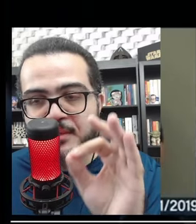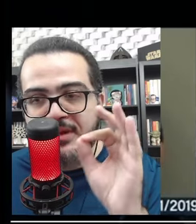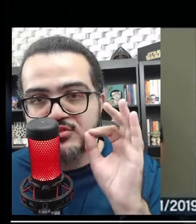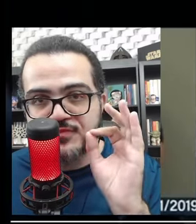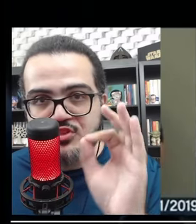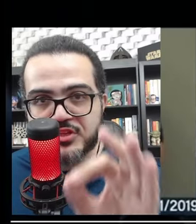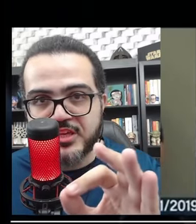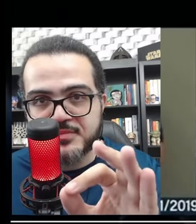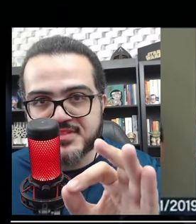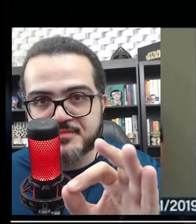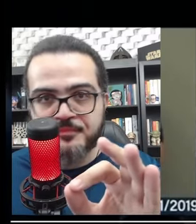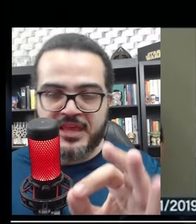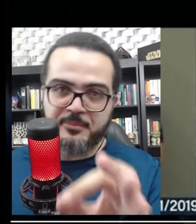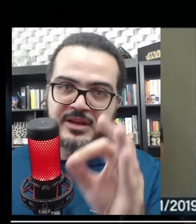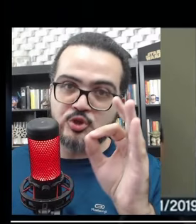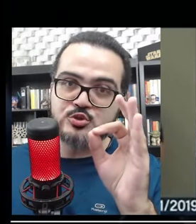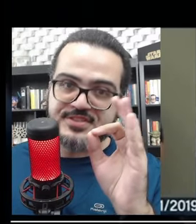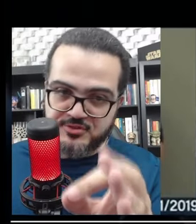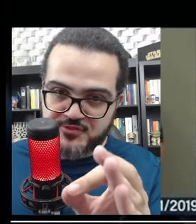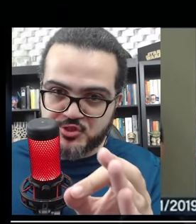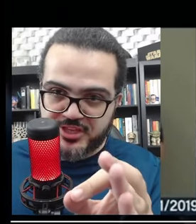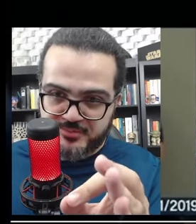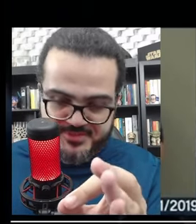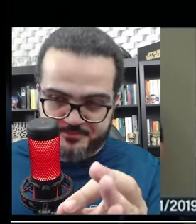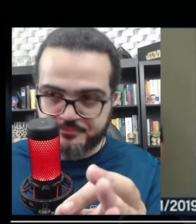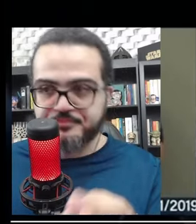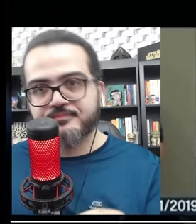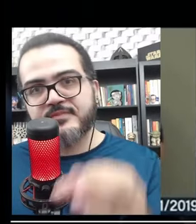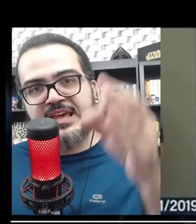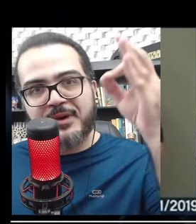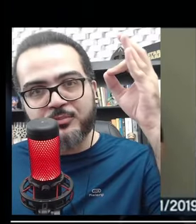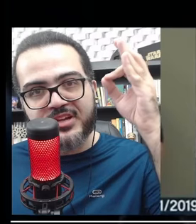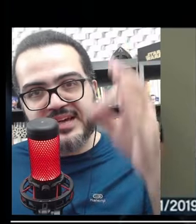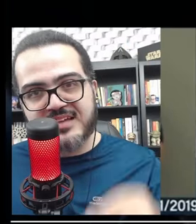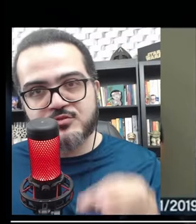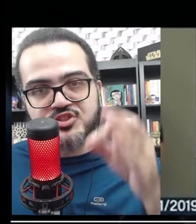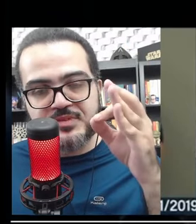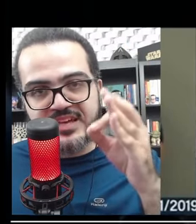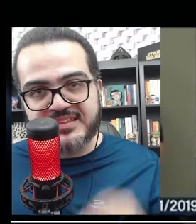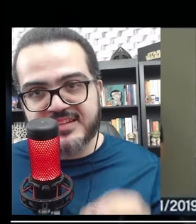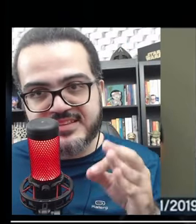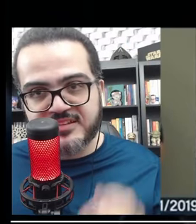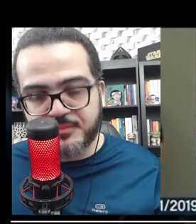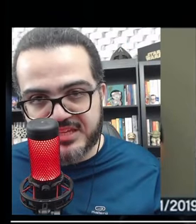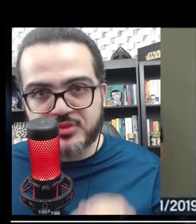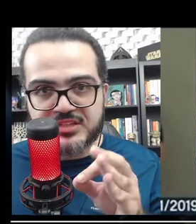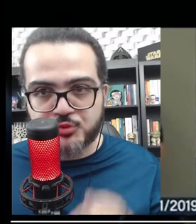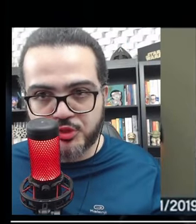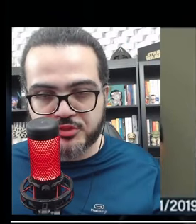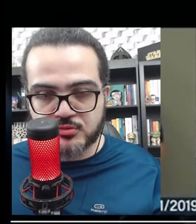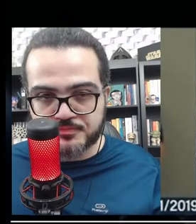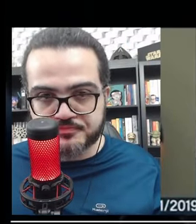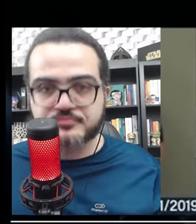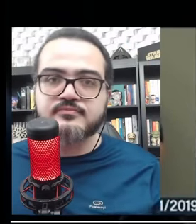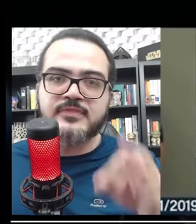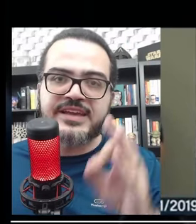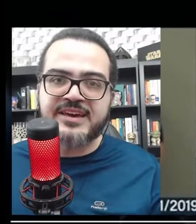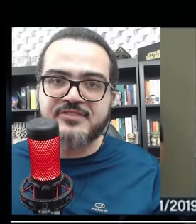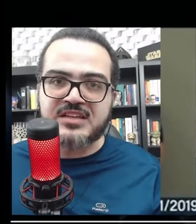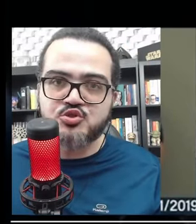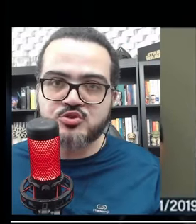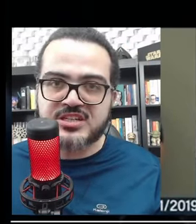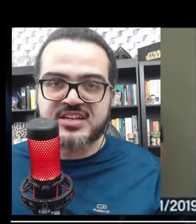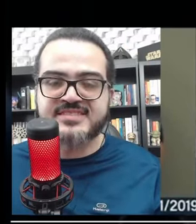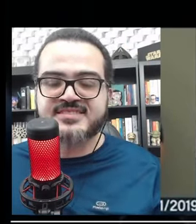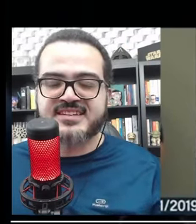Games é para os videogames é para a produção de videogames é para o mercado de entretenimento eletrônico quer